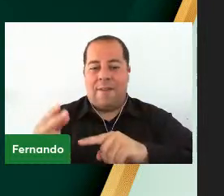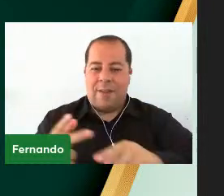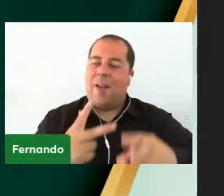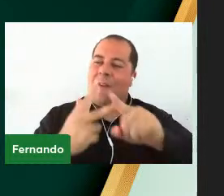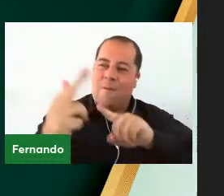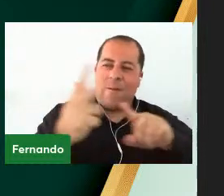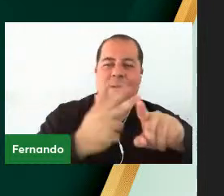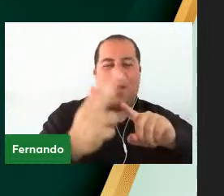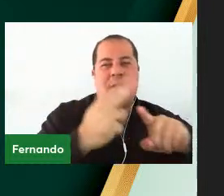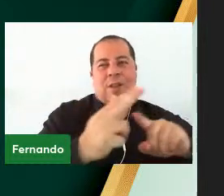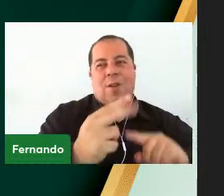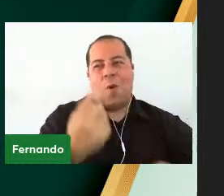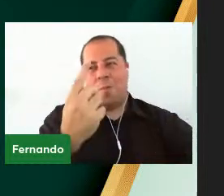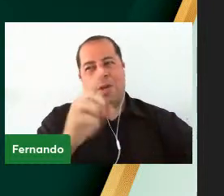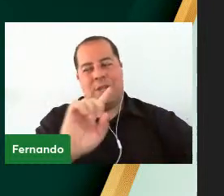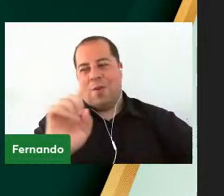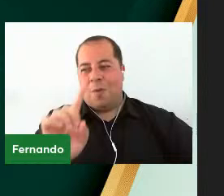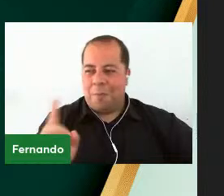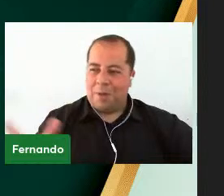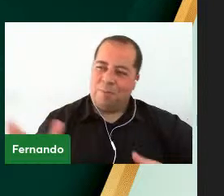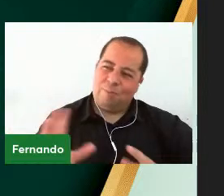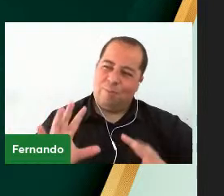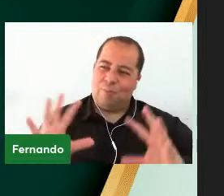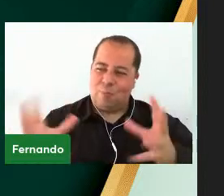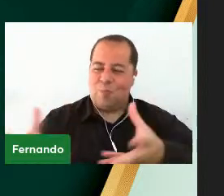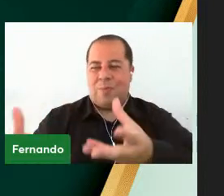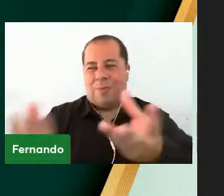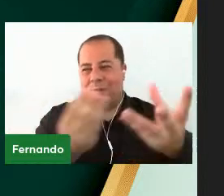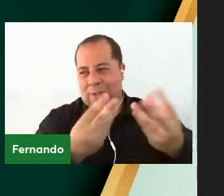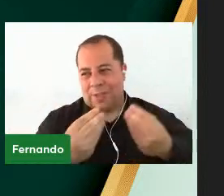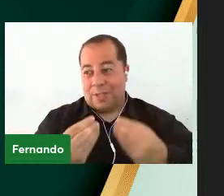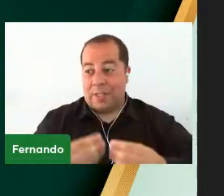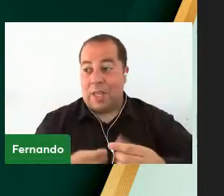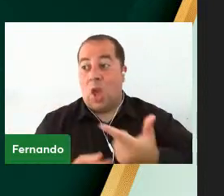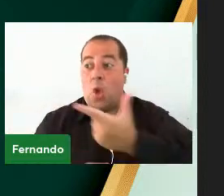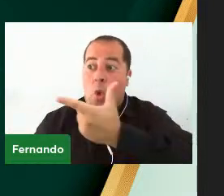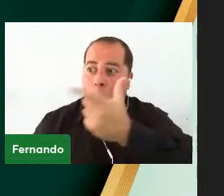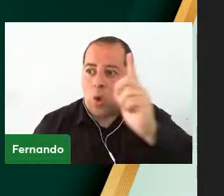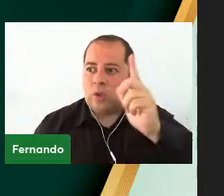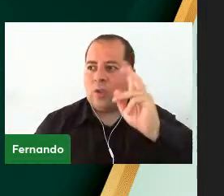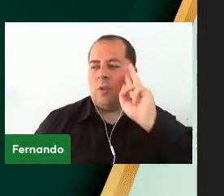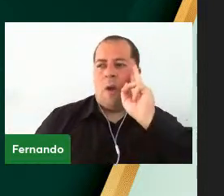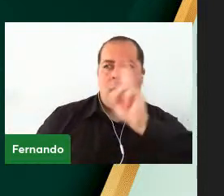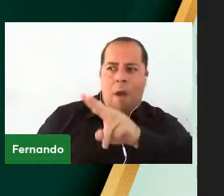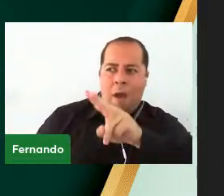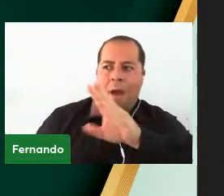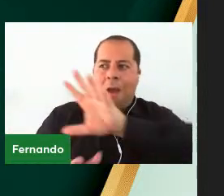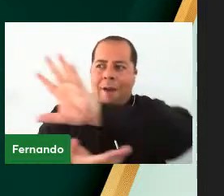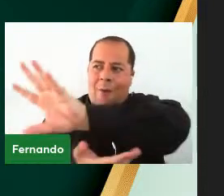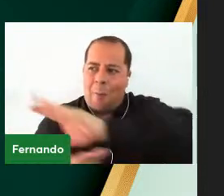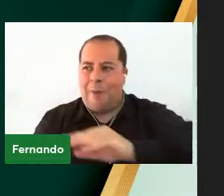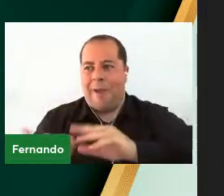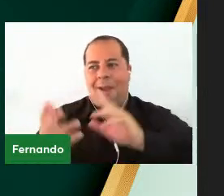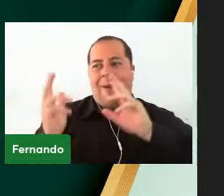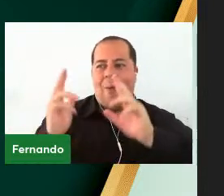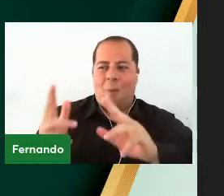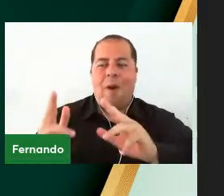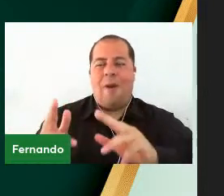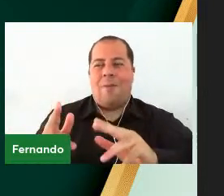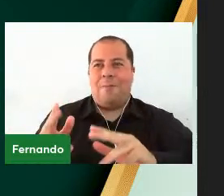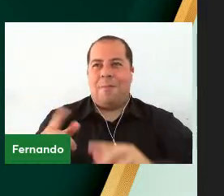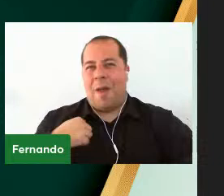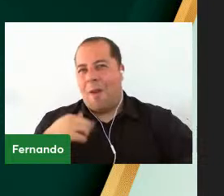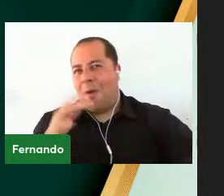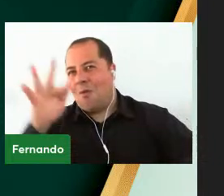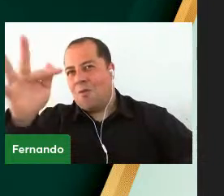conquistas. A conquista de vocês vai impulsionar outras buscas e abrir novos horizontes, sempre apontando para um